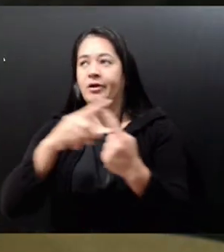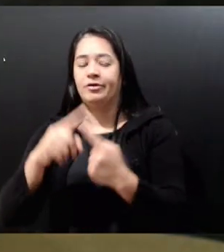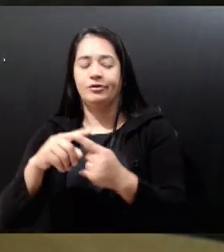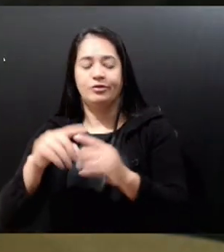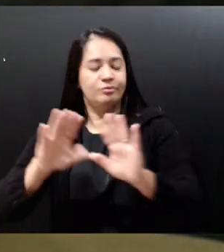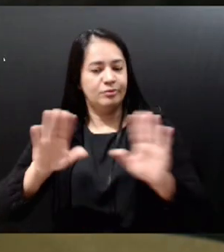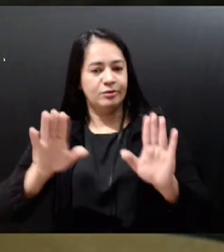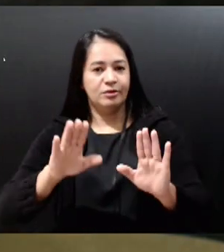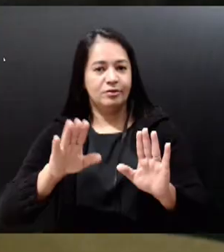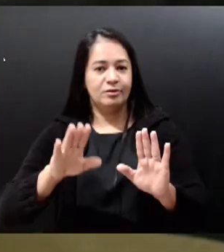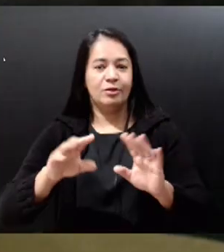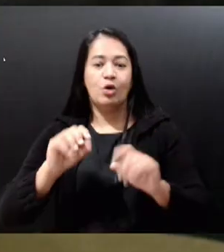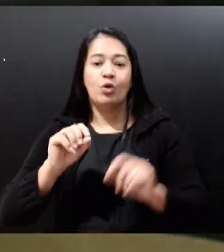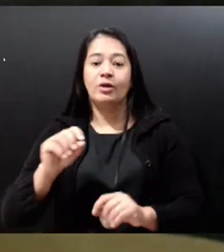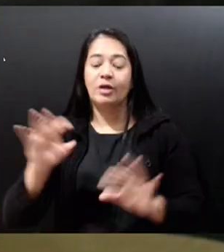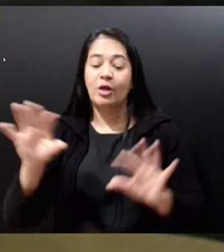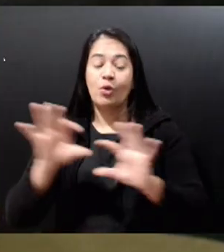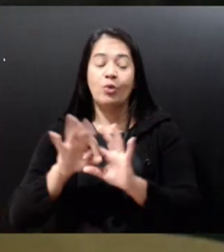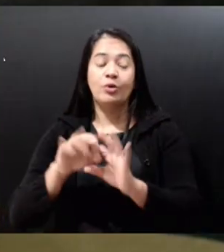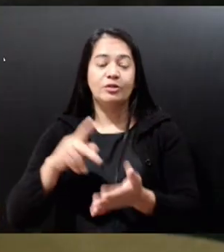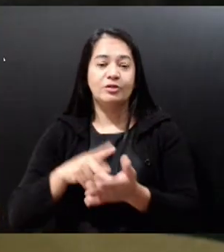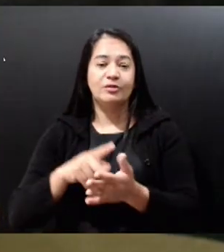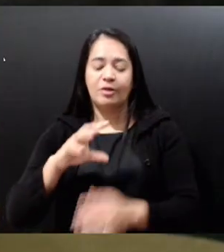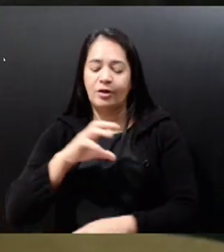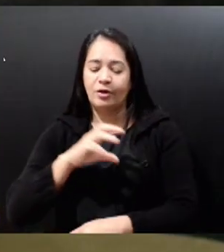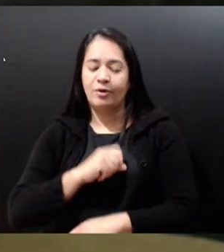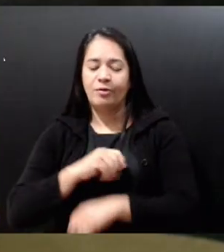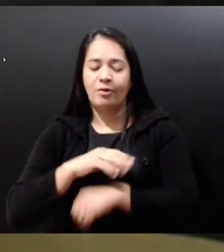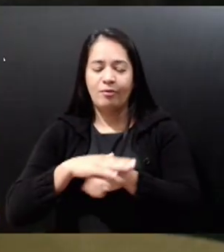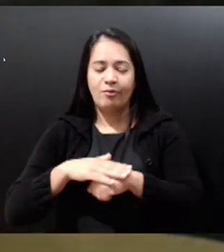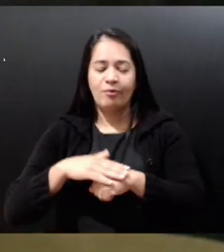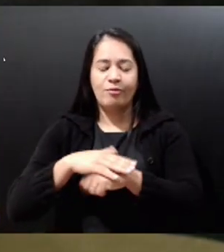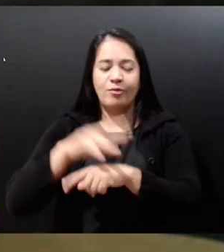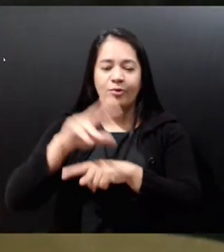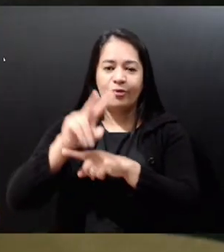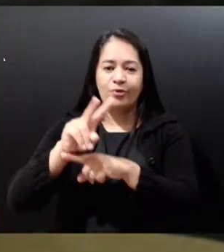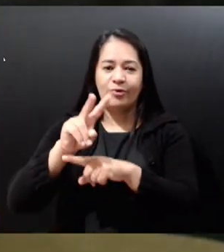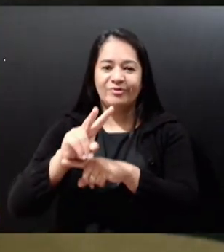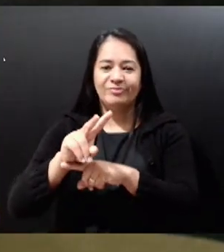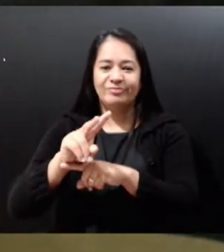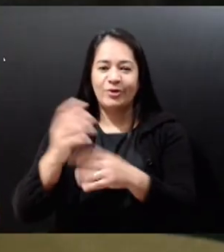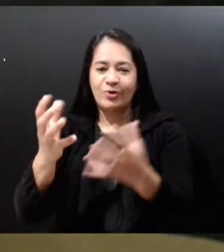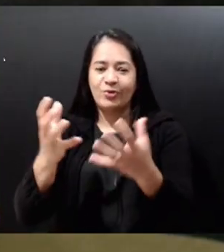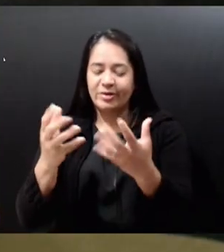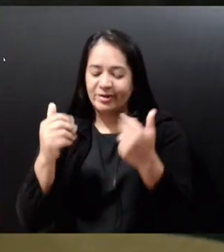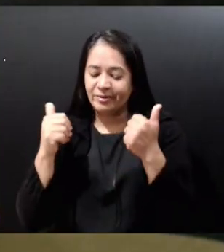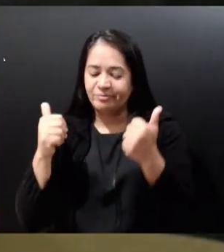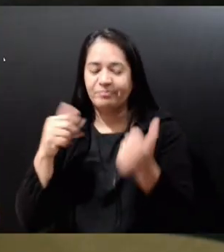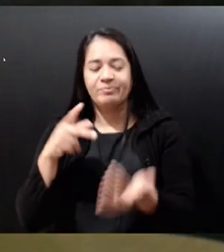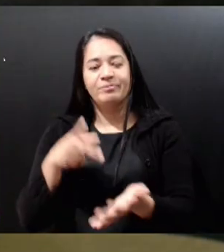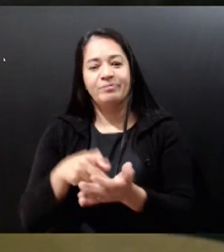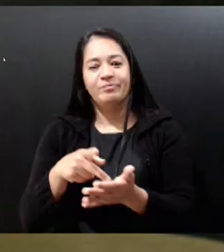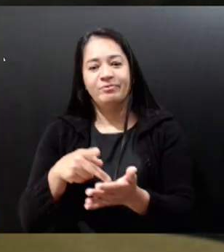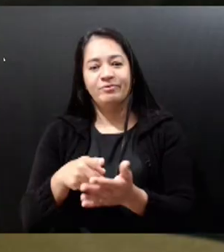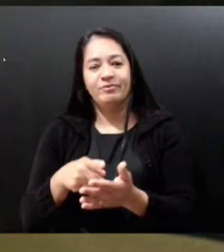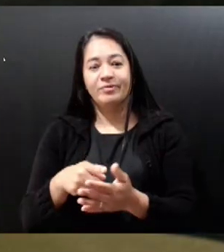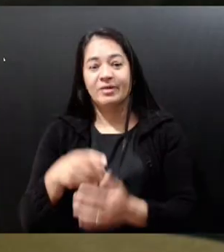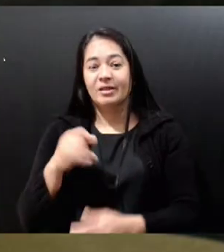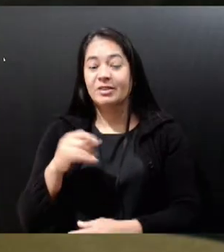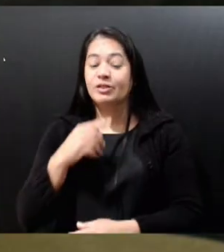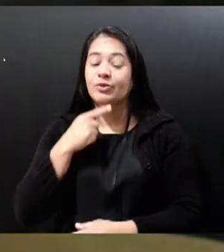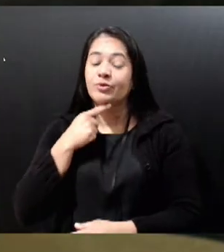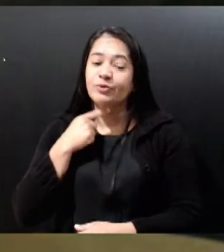une mesmo é o afeto, o cuidado, o querer bem de verdade. E quando esse desejo de formar um